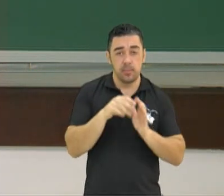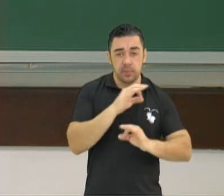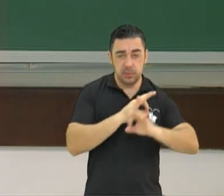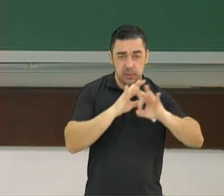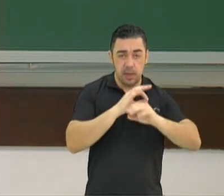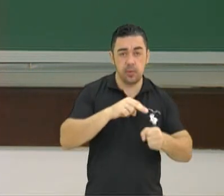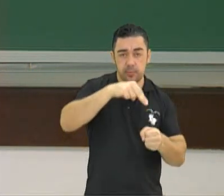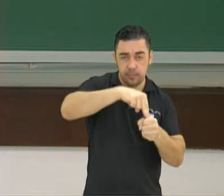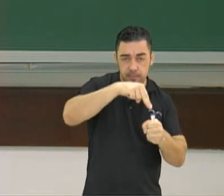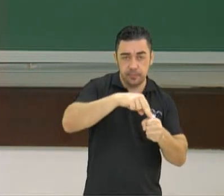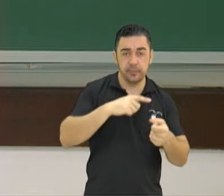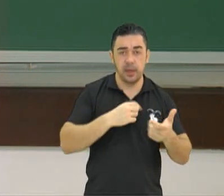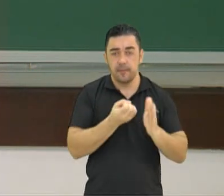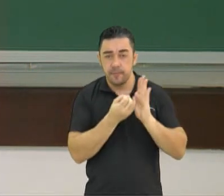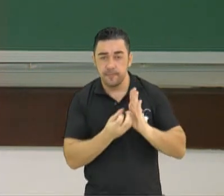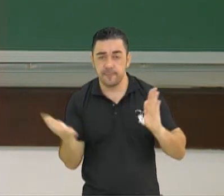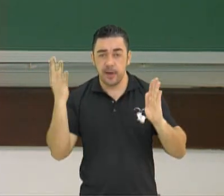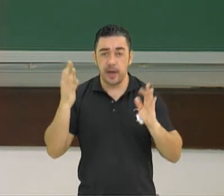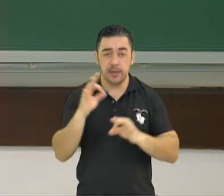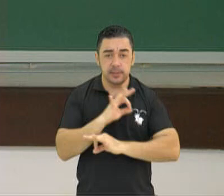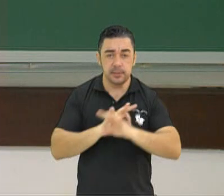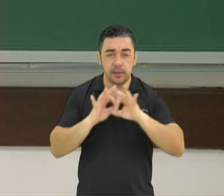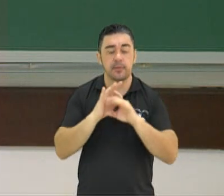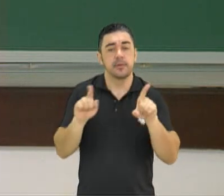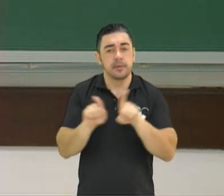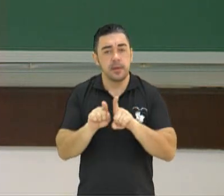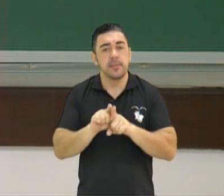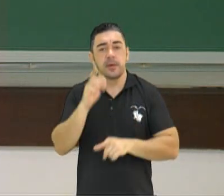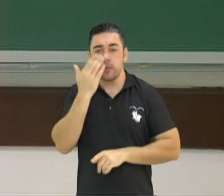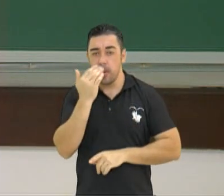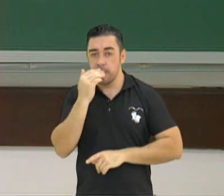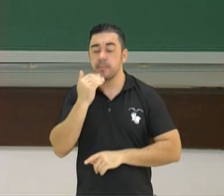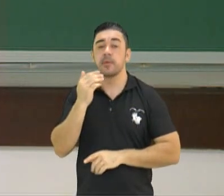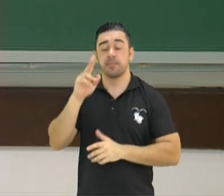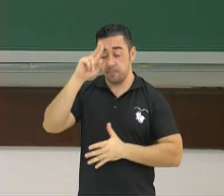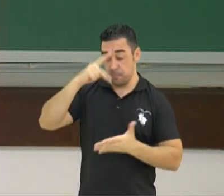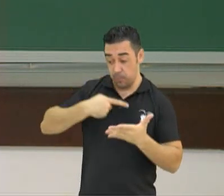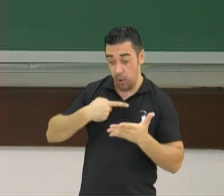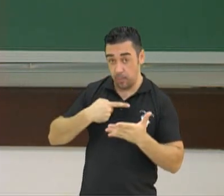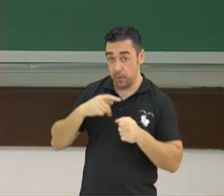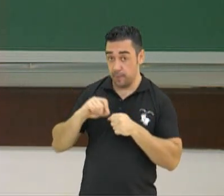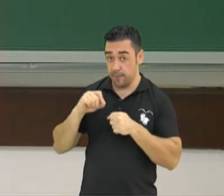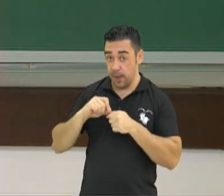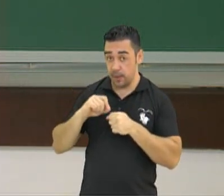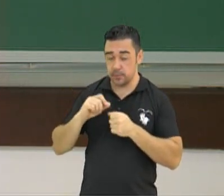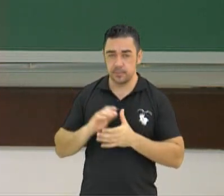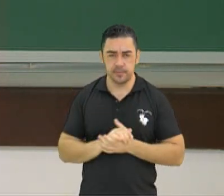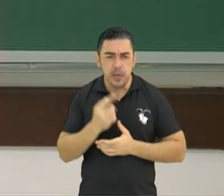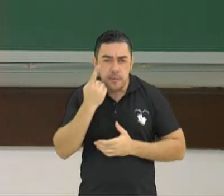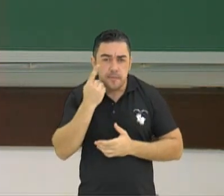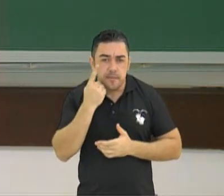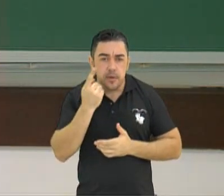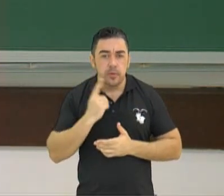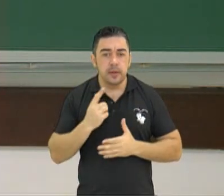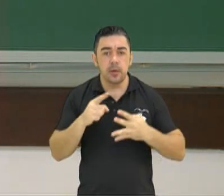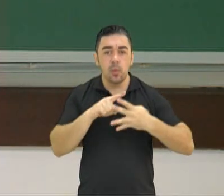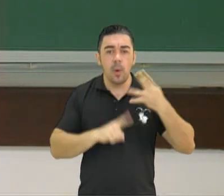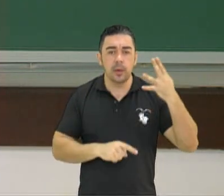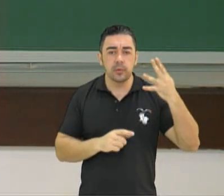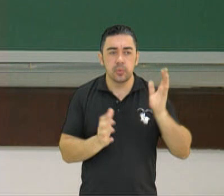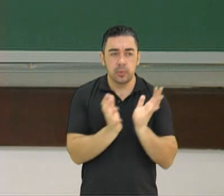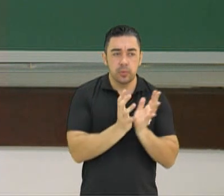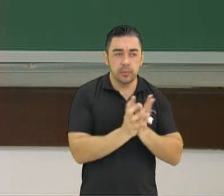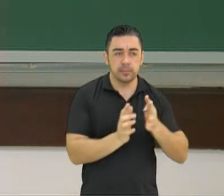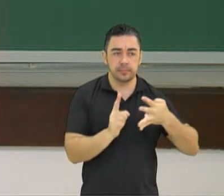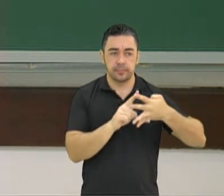são pluricelulares e ainda são autótrofos, né? Produzem o próprio alimento. E vocês viram que tem 4 grupos de plantas: